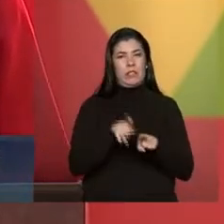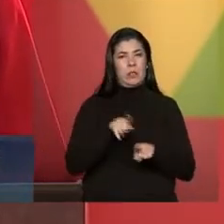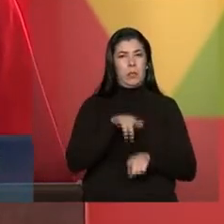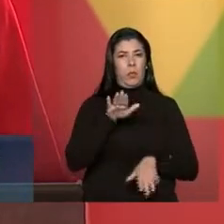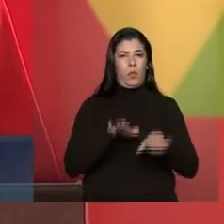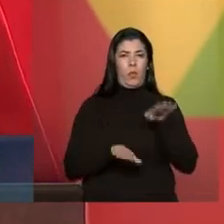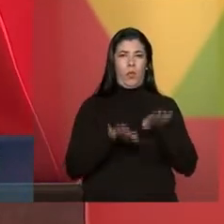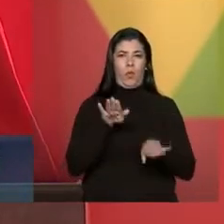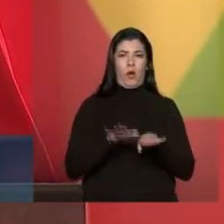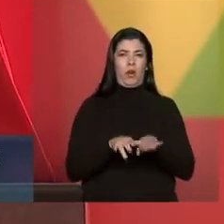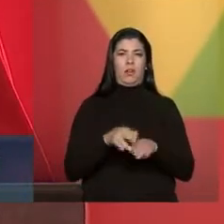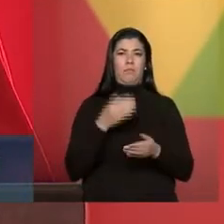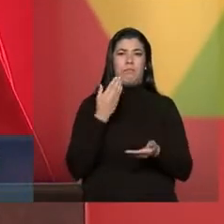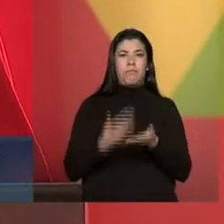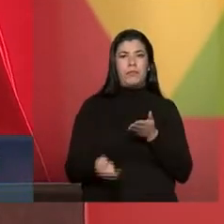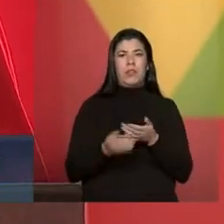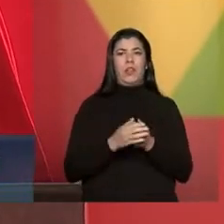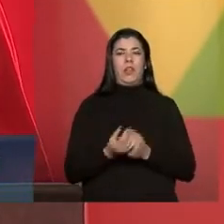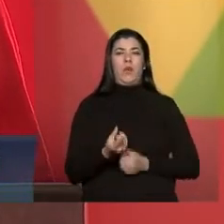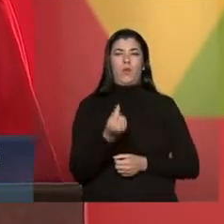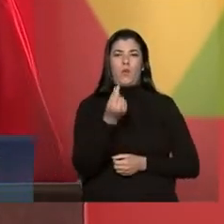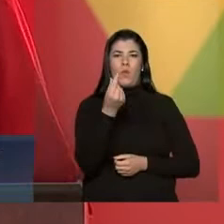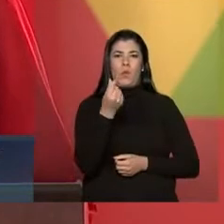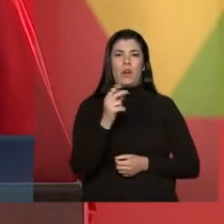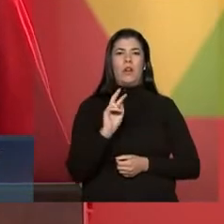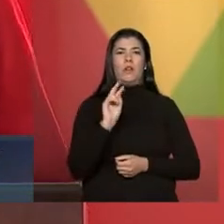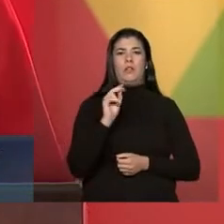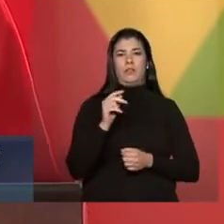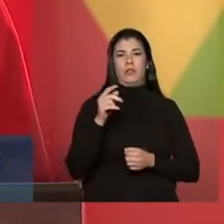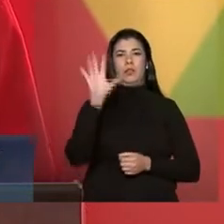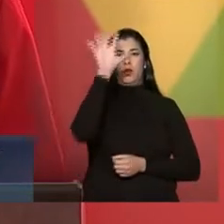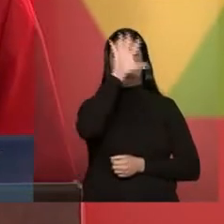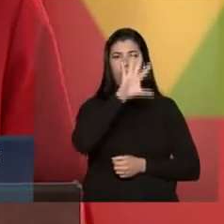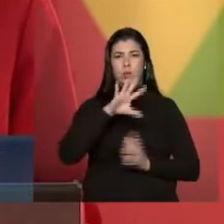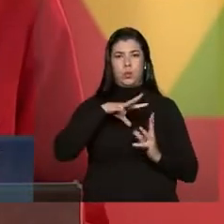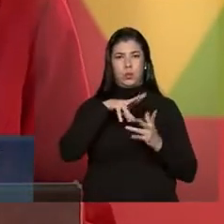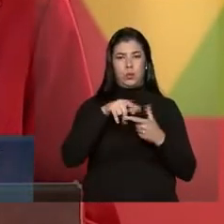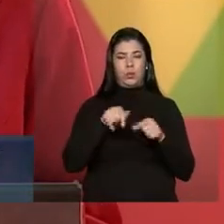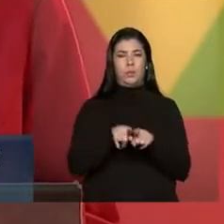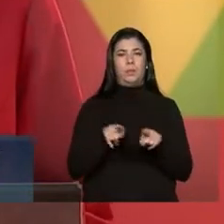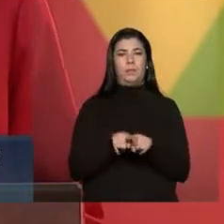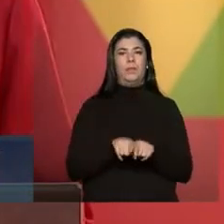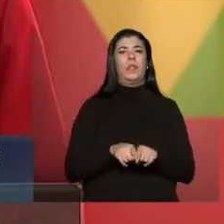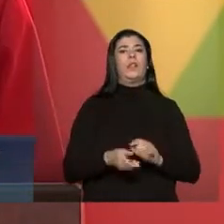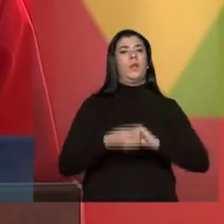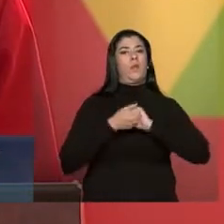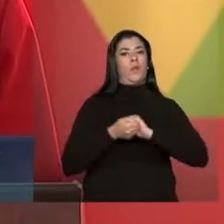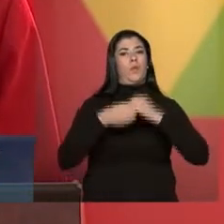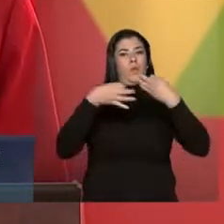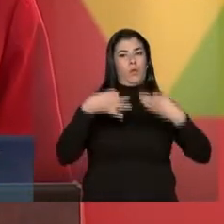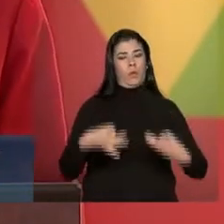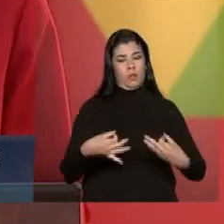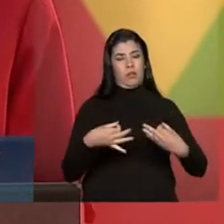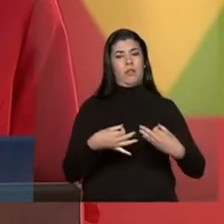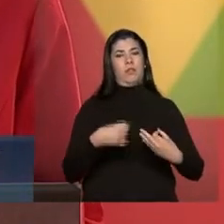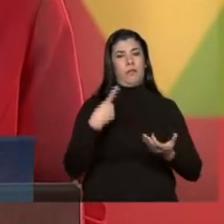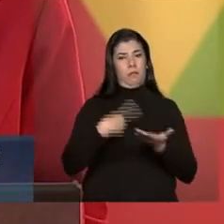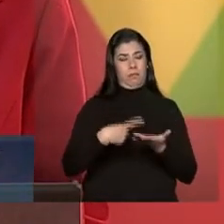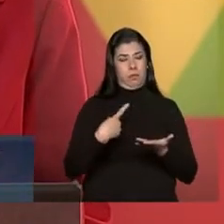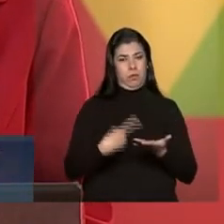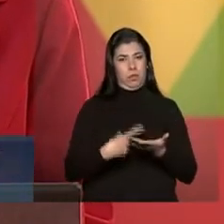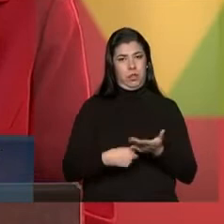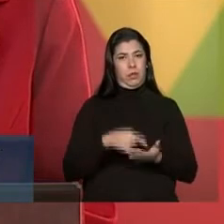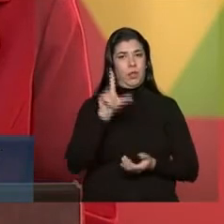oscilações monetárias no comércio internacional. Saudei igualmente a decisão chinesa de reduzir